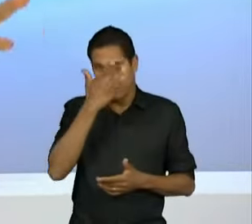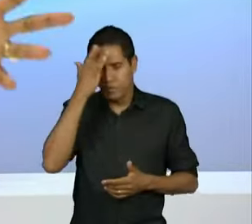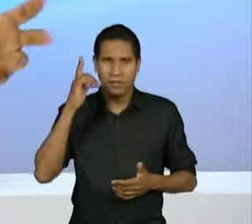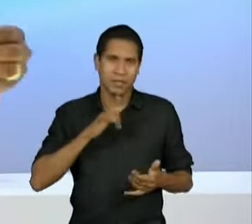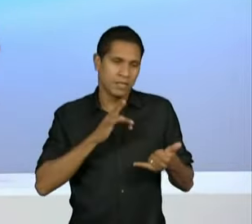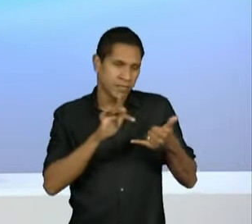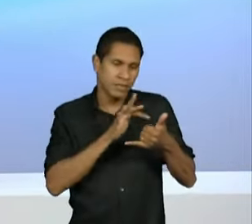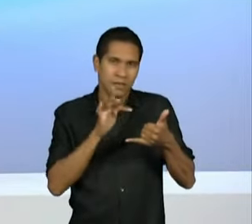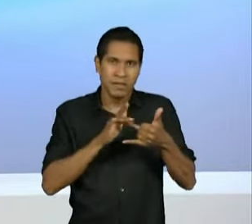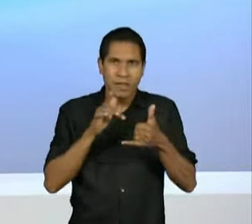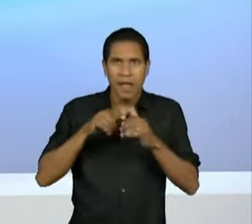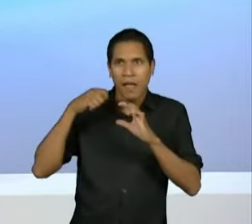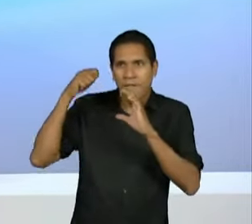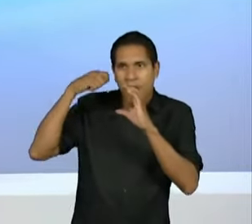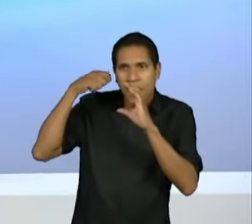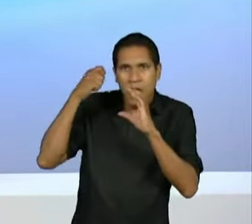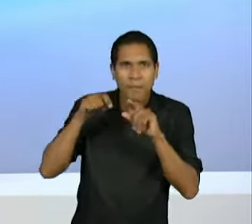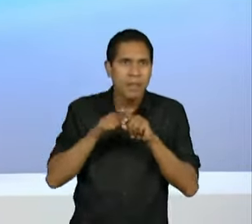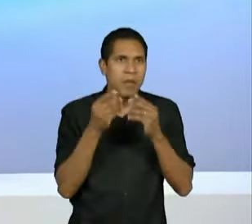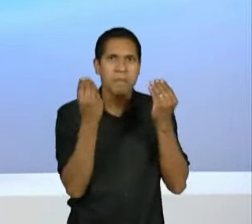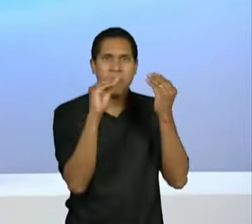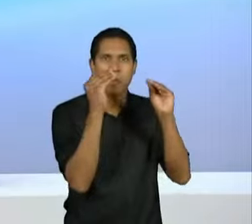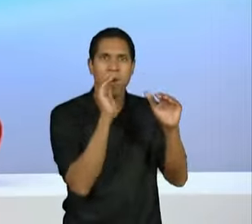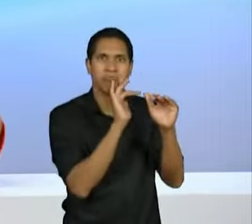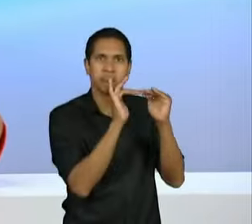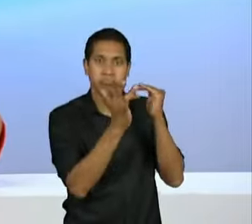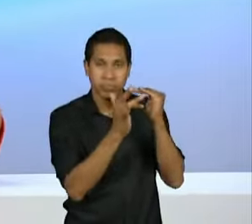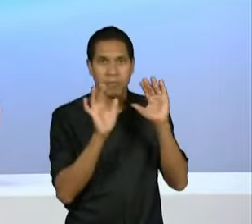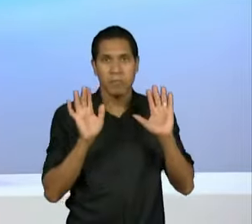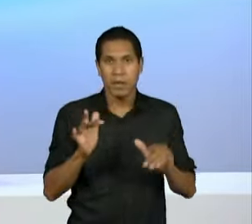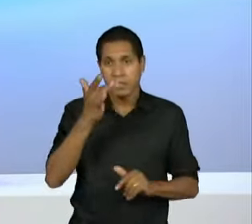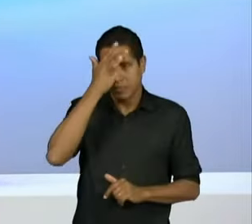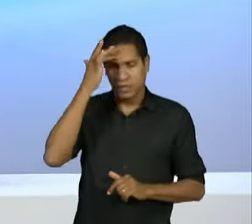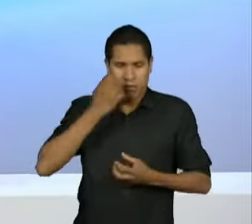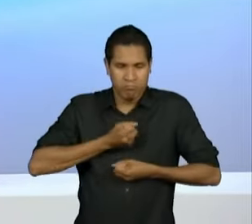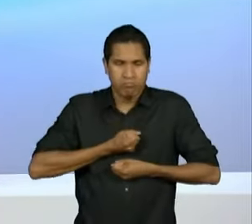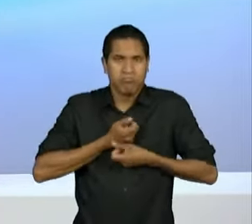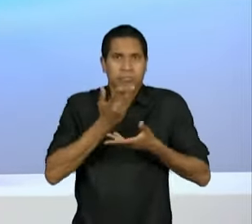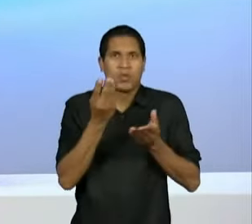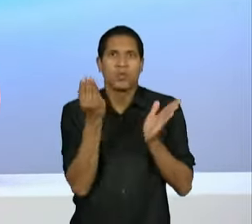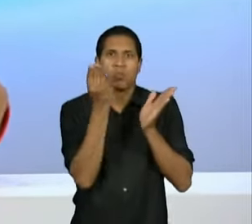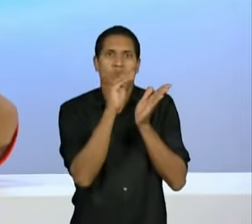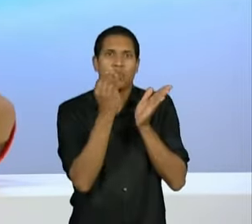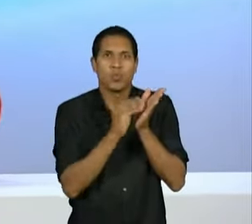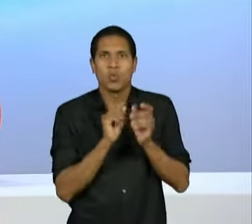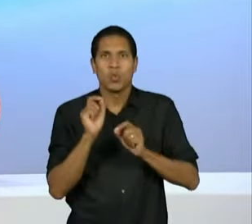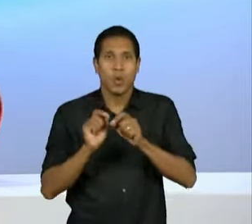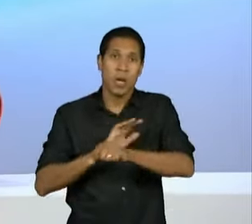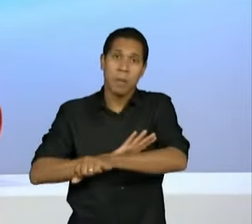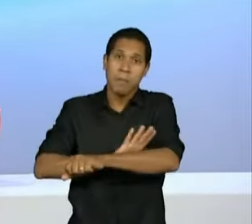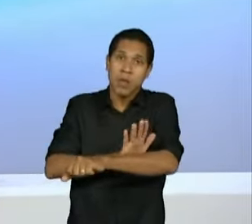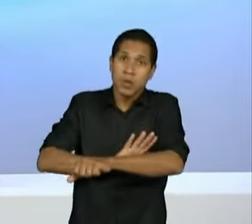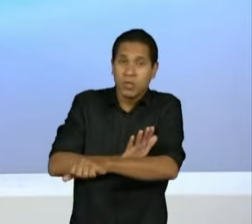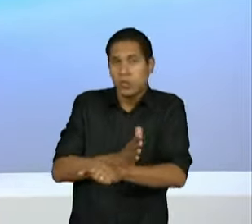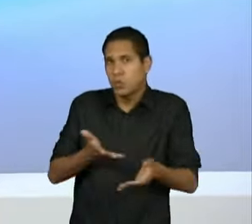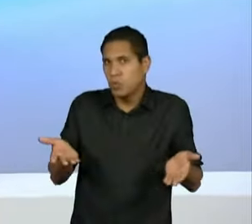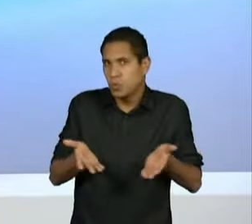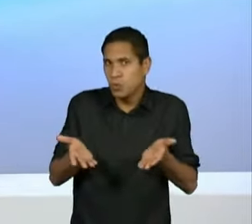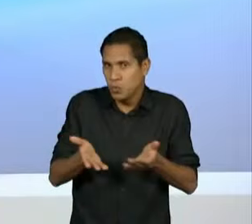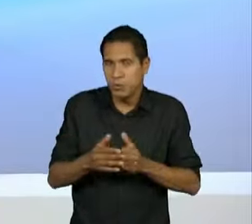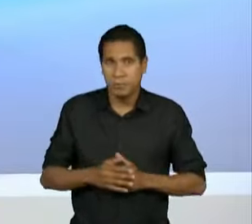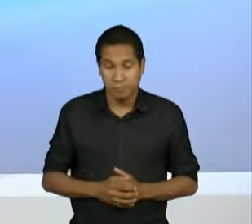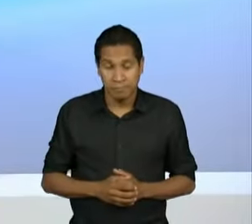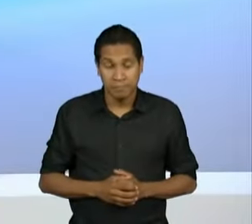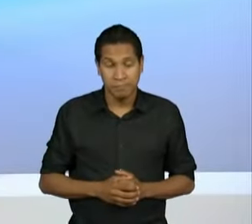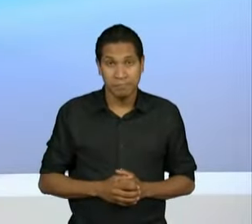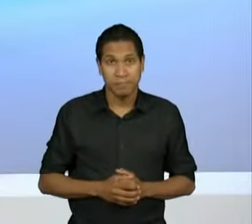filma e vai para as redes sociais. Acho que as pessoas realmente estão externalizando mais o seu preconceito atualmente. Nós